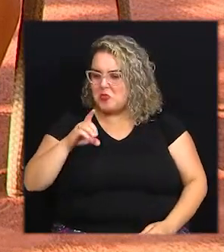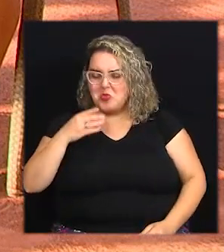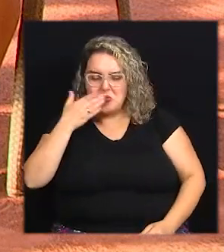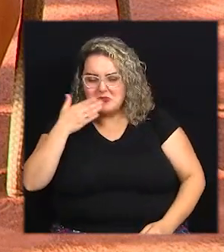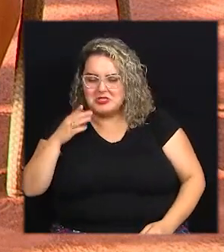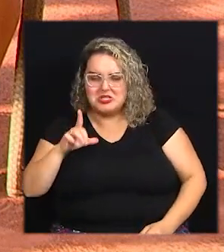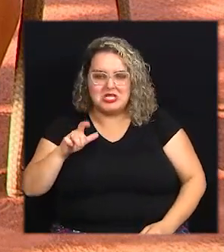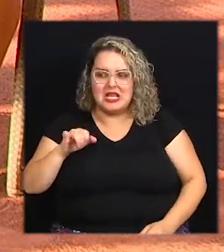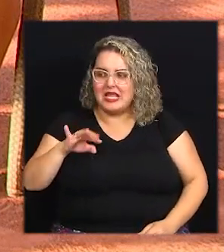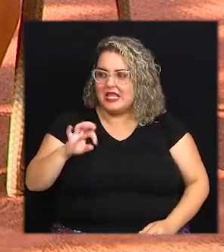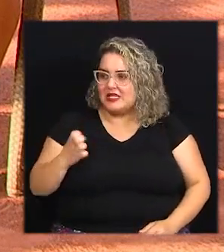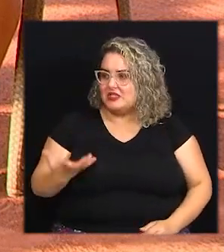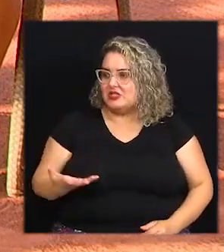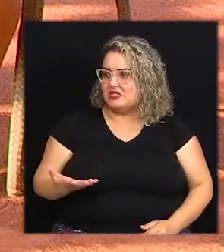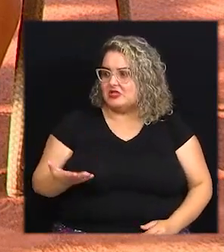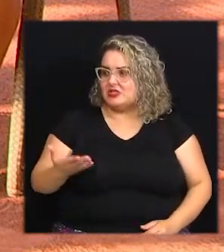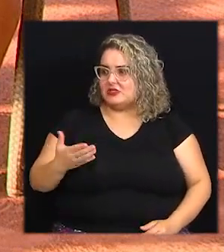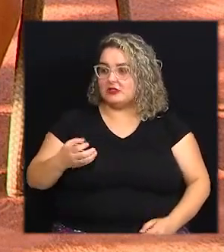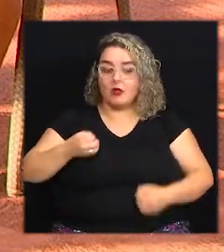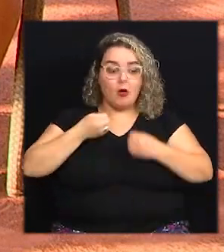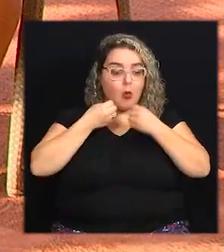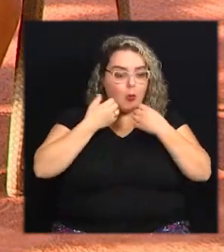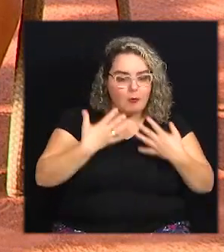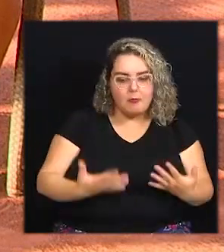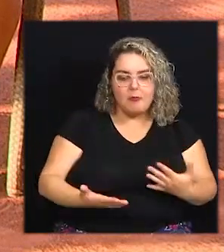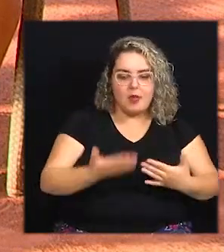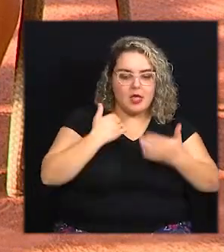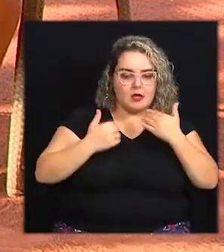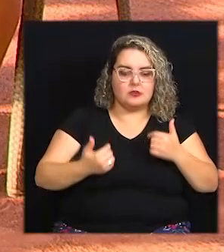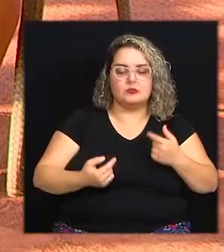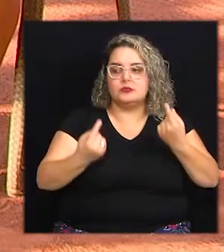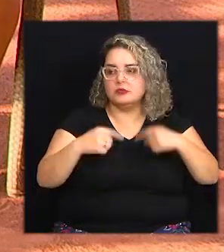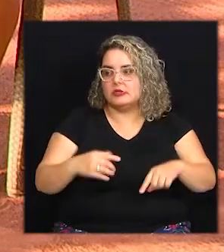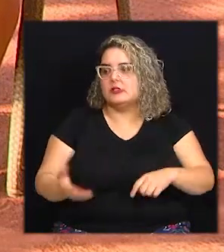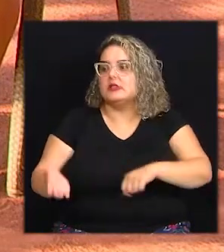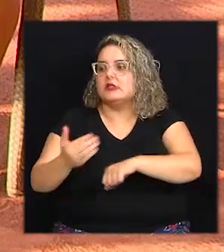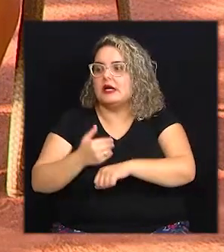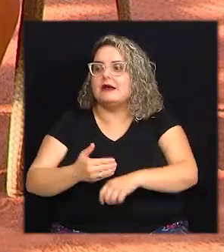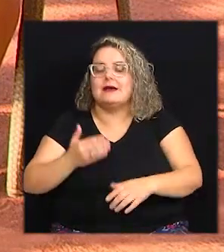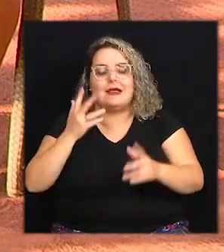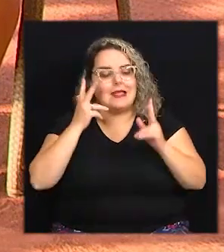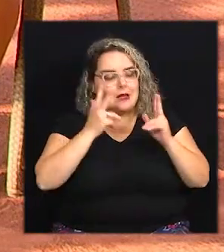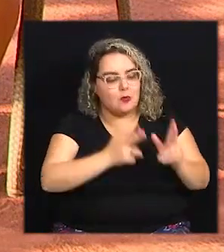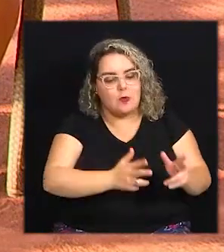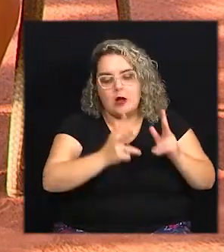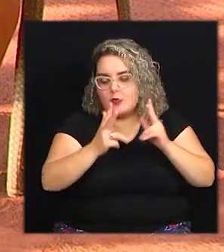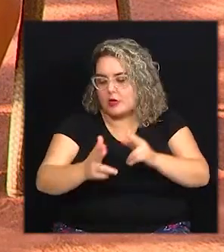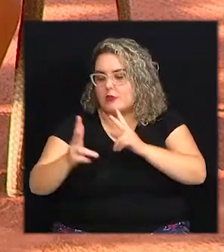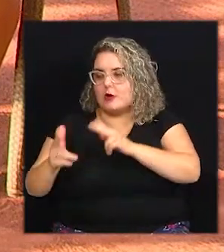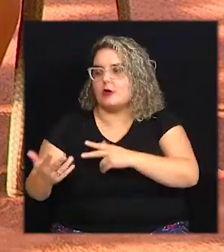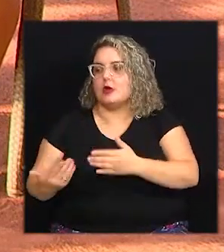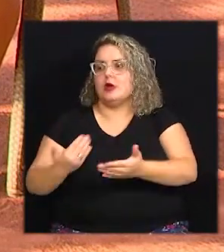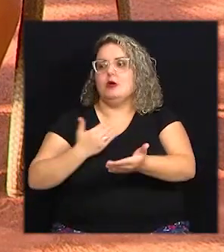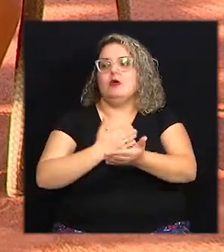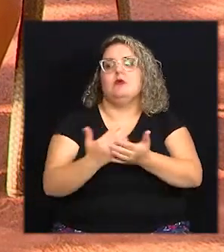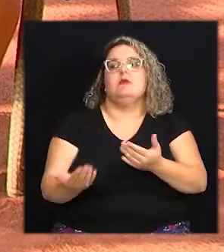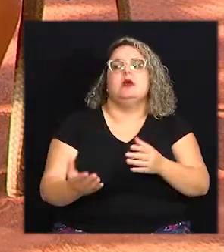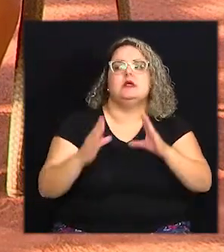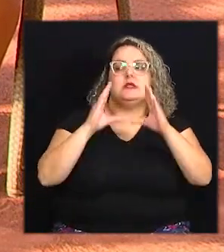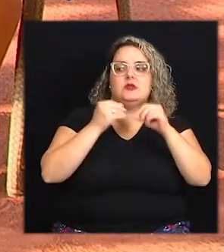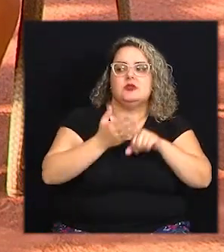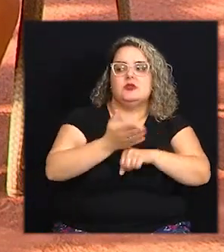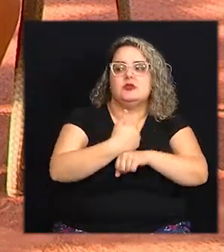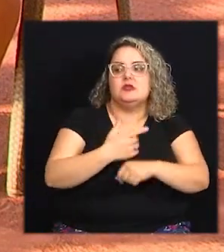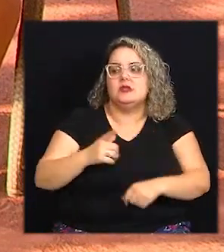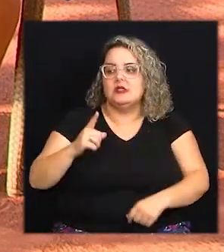de leite, era uma comida que ele comeu que foi bem no torneio, então antes de todo o torneio ele tem que comer a mesma sequência, já começa numa